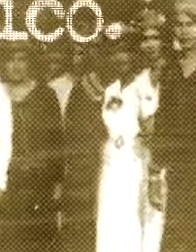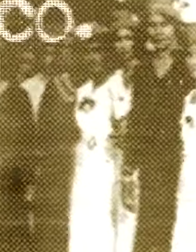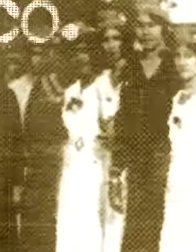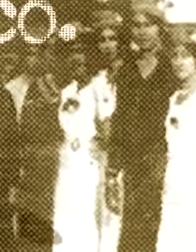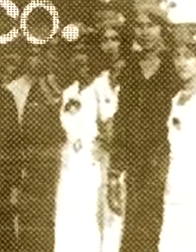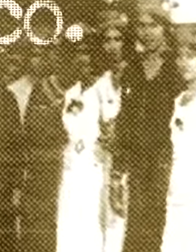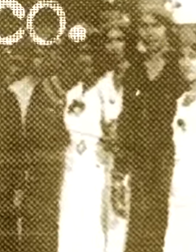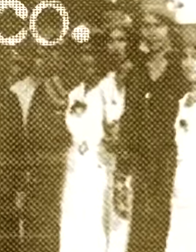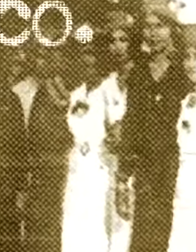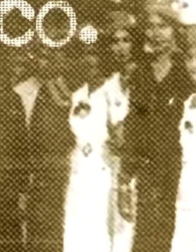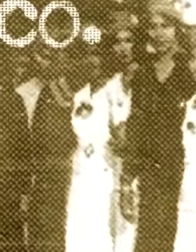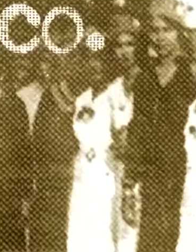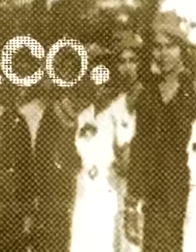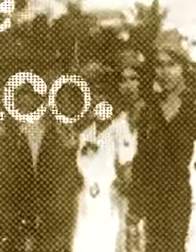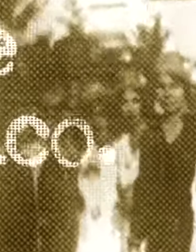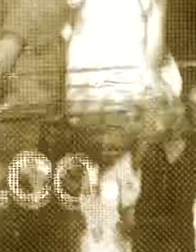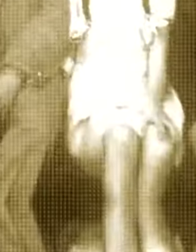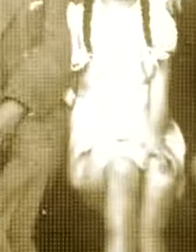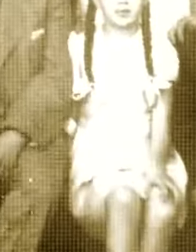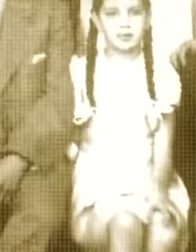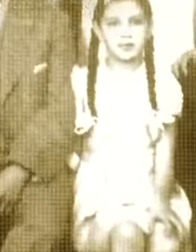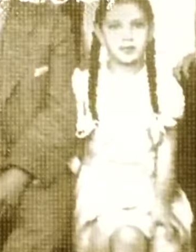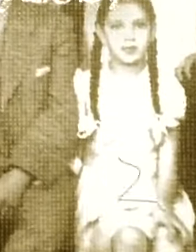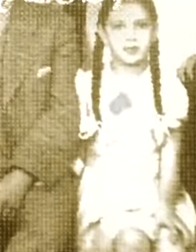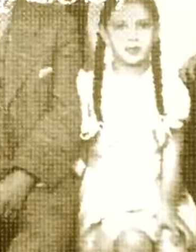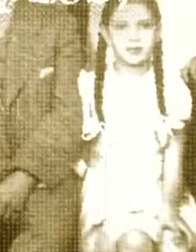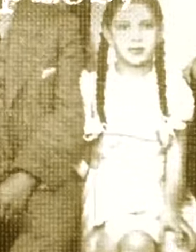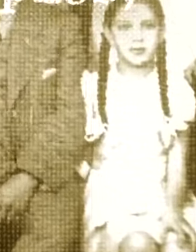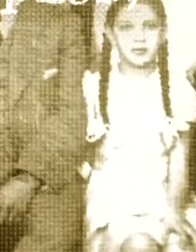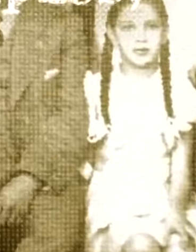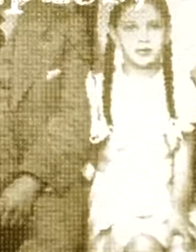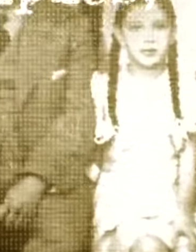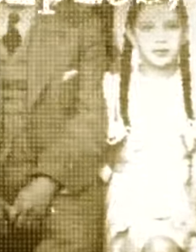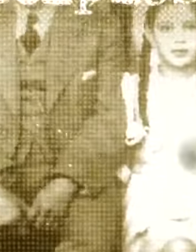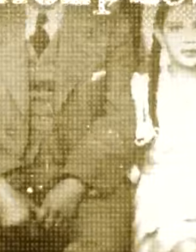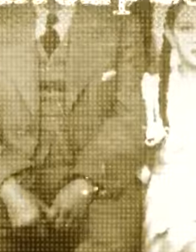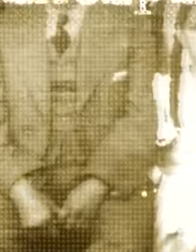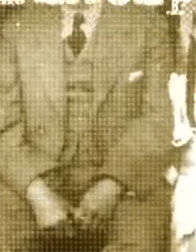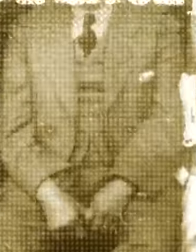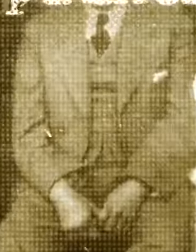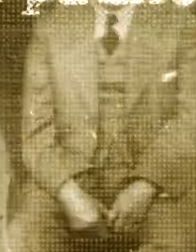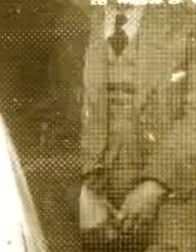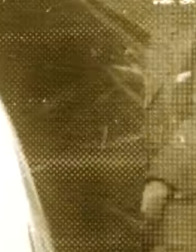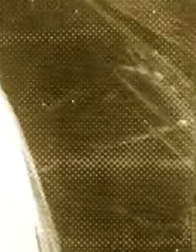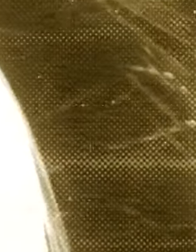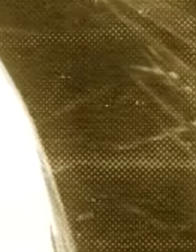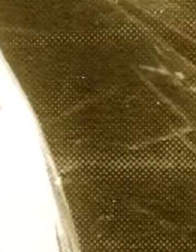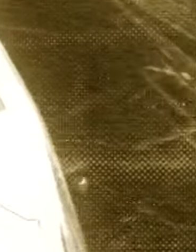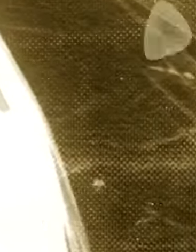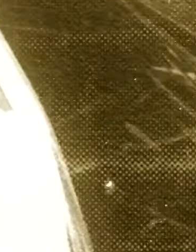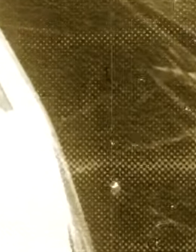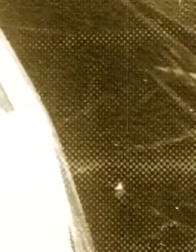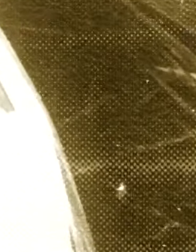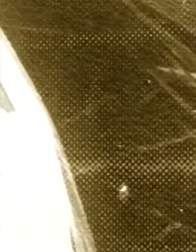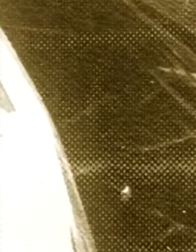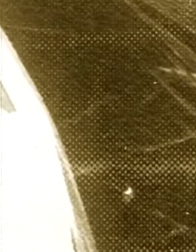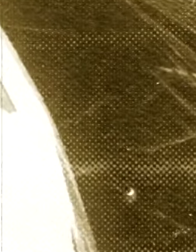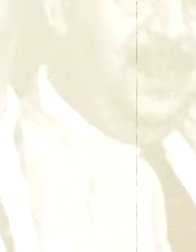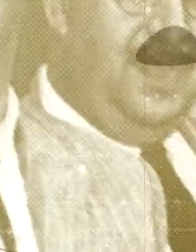seiva sob a forma de trabalho prático. Isso só se faz com princípios, com